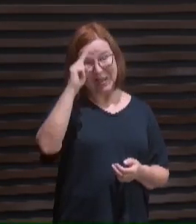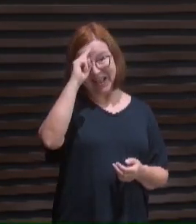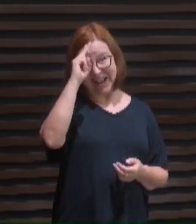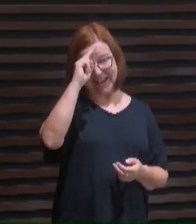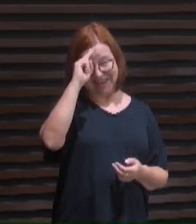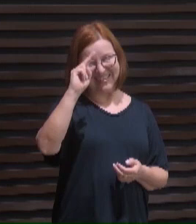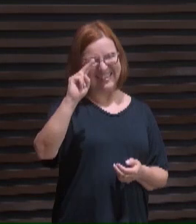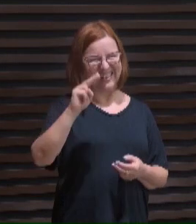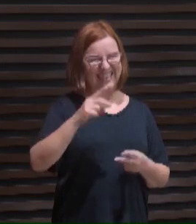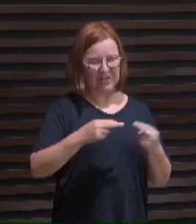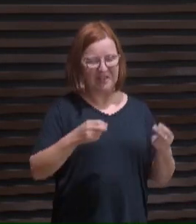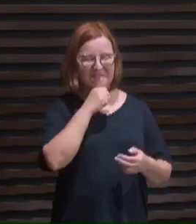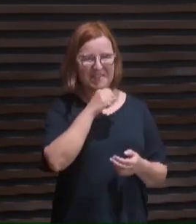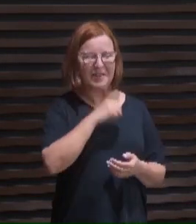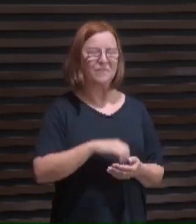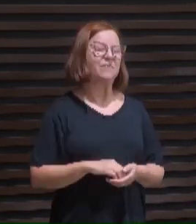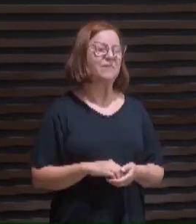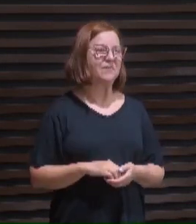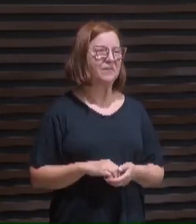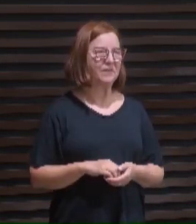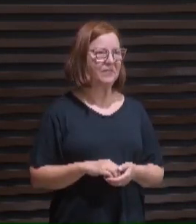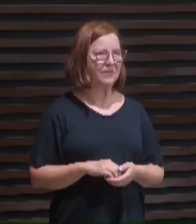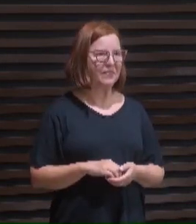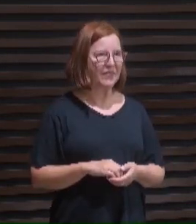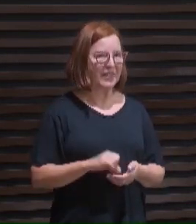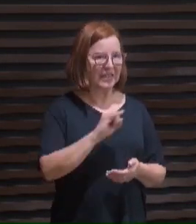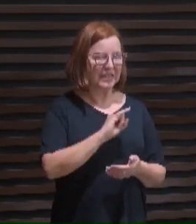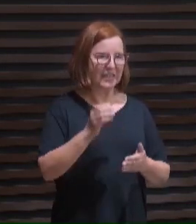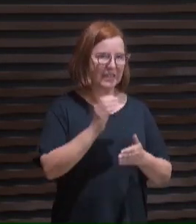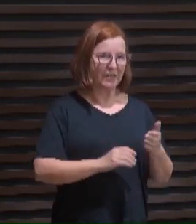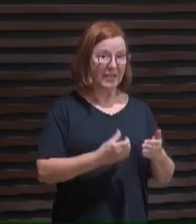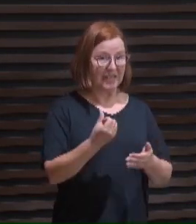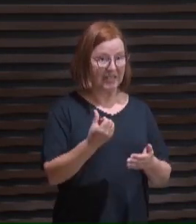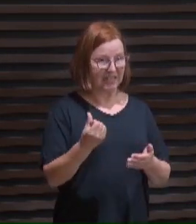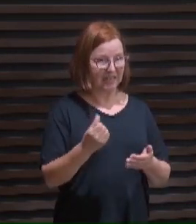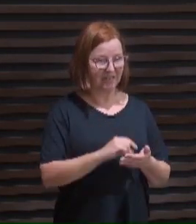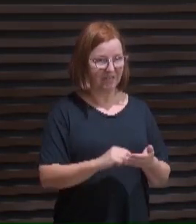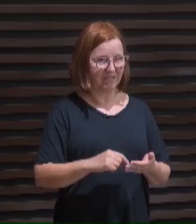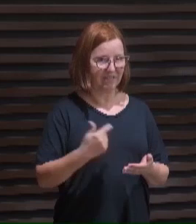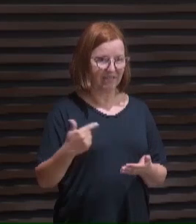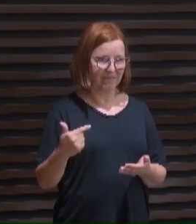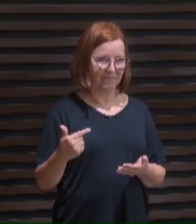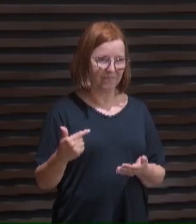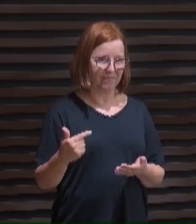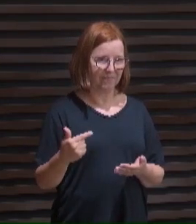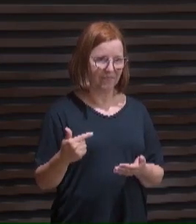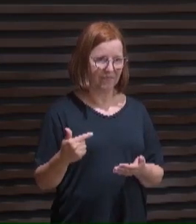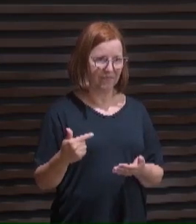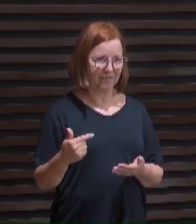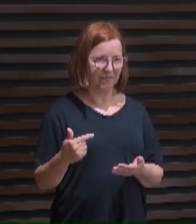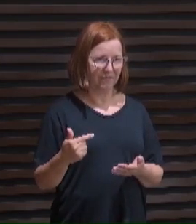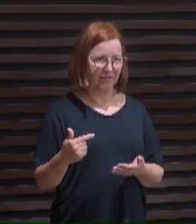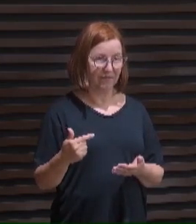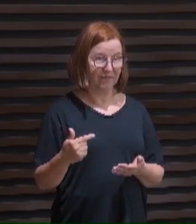delas. Isaías 66, 22, também ele diz: porque como os